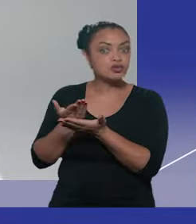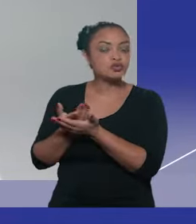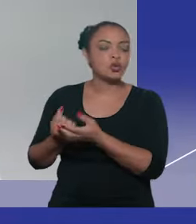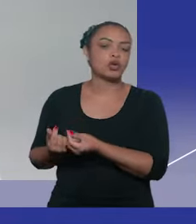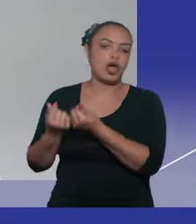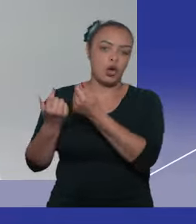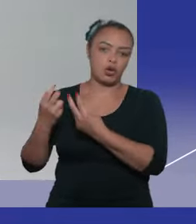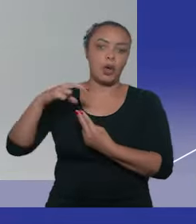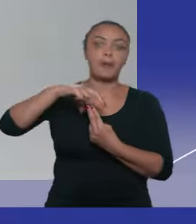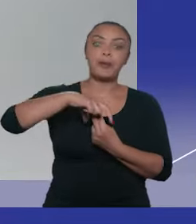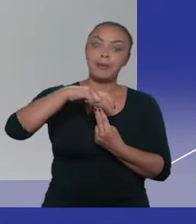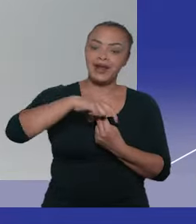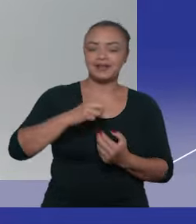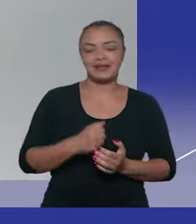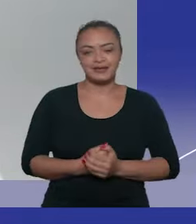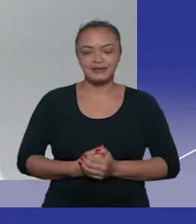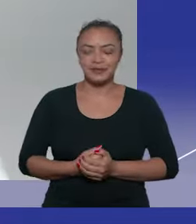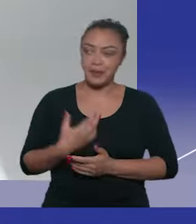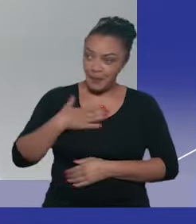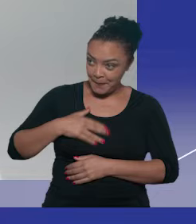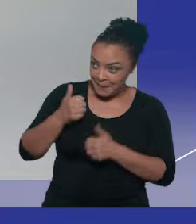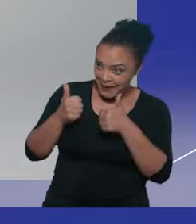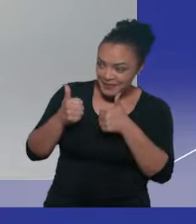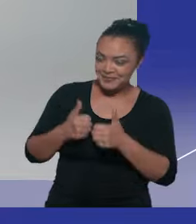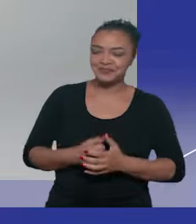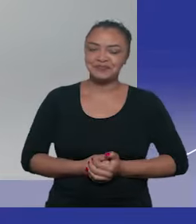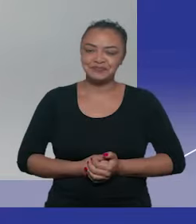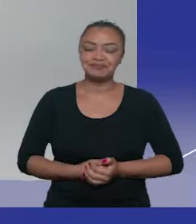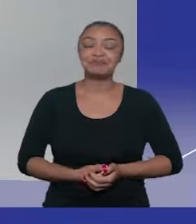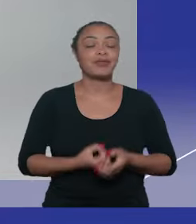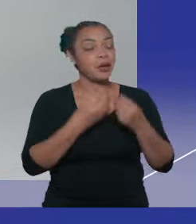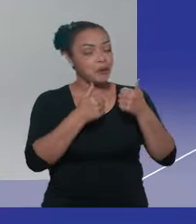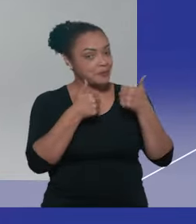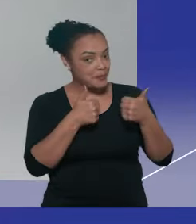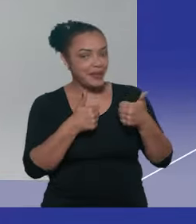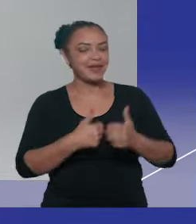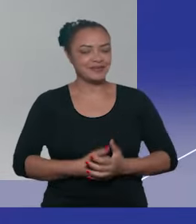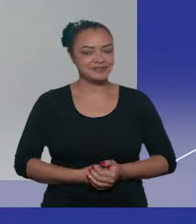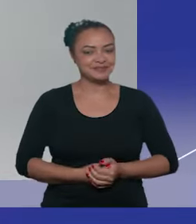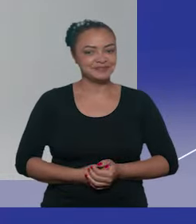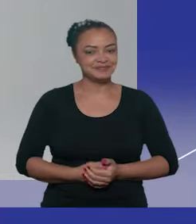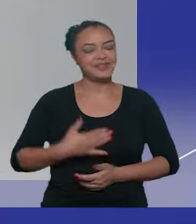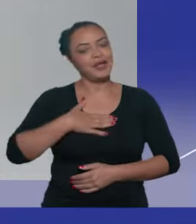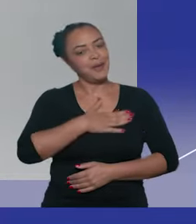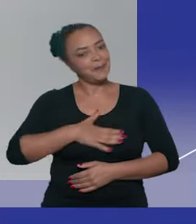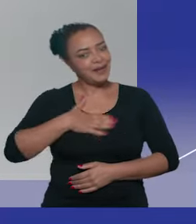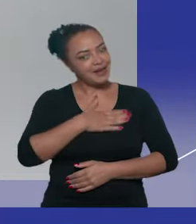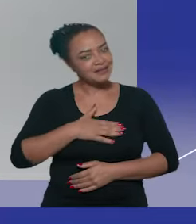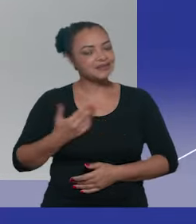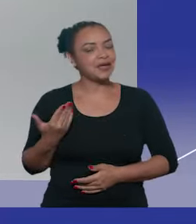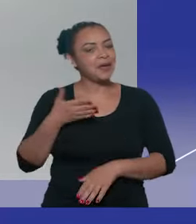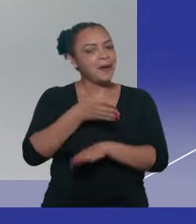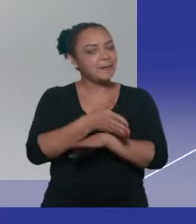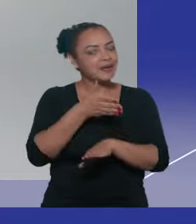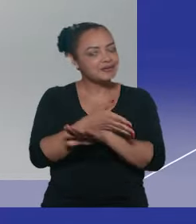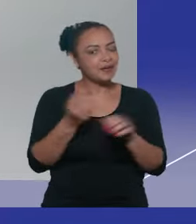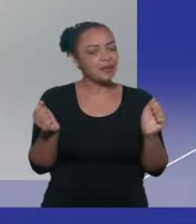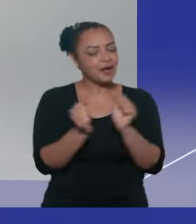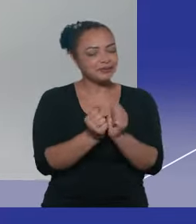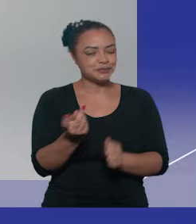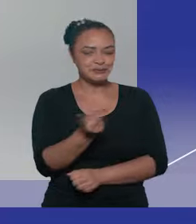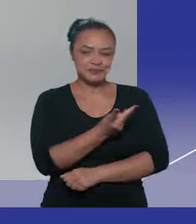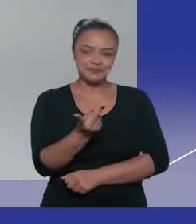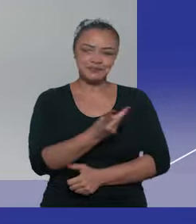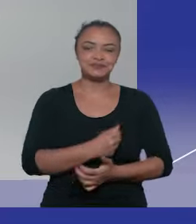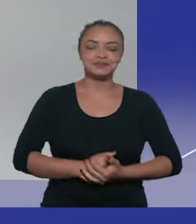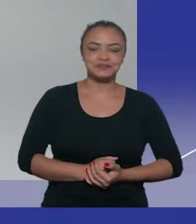e estudos econômicos do Bradesco. Como vai, Miriam? Tudo bem, Juliana? Prazer estar aqui com você e com o Maurício